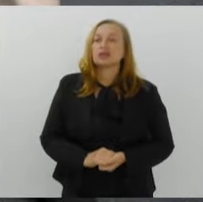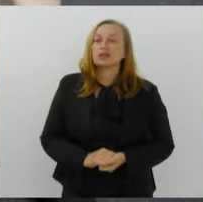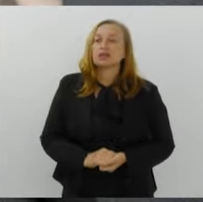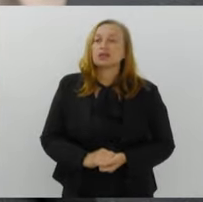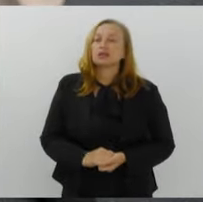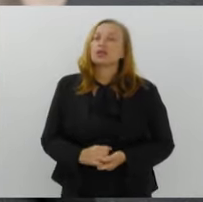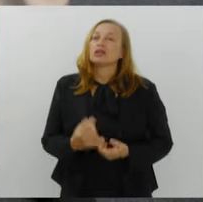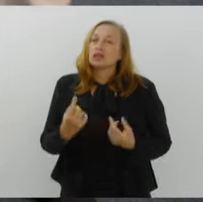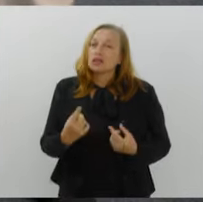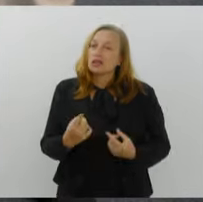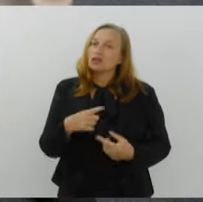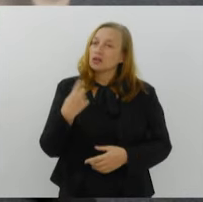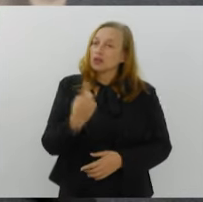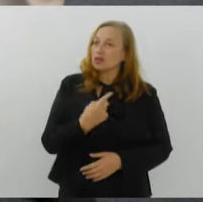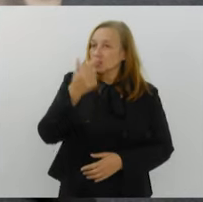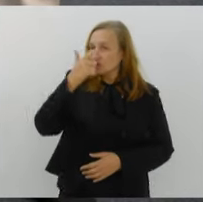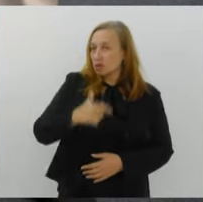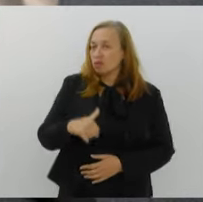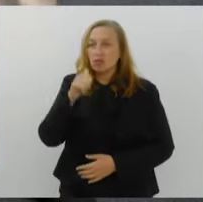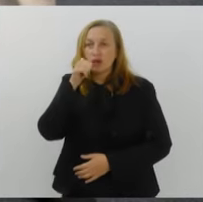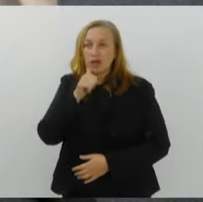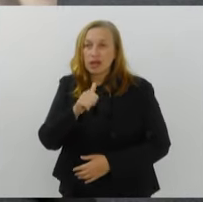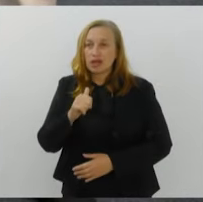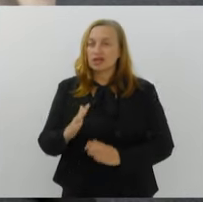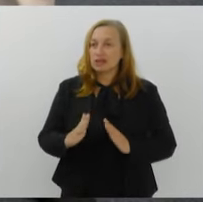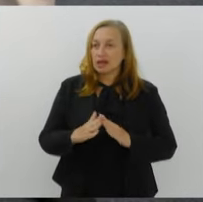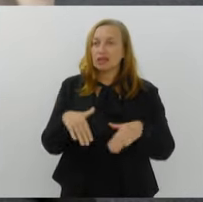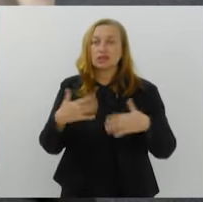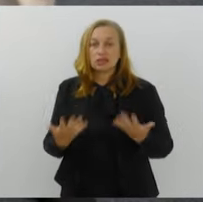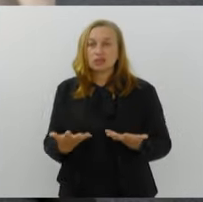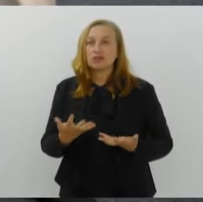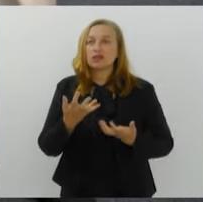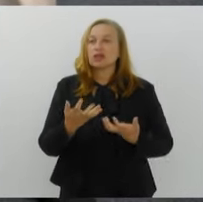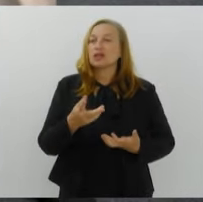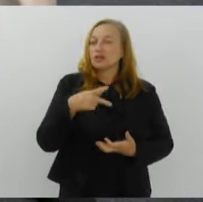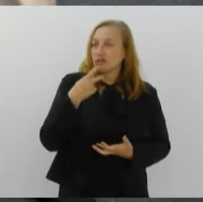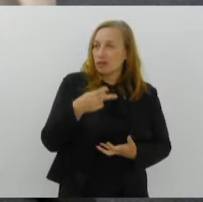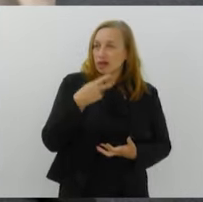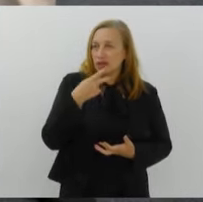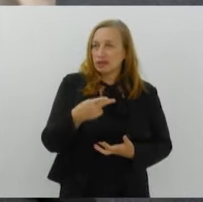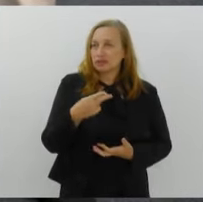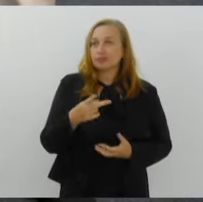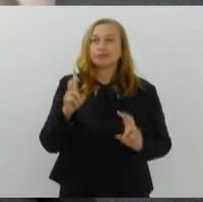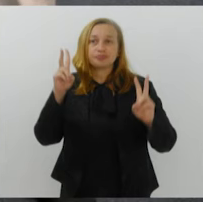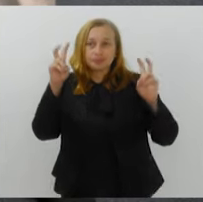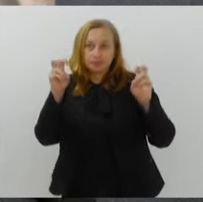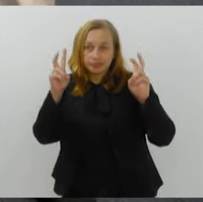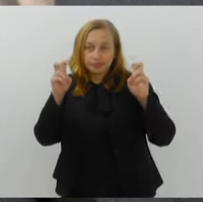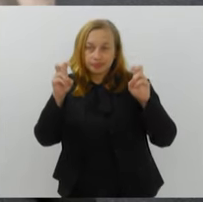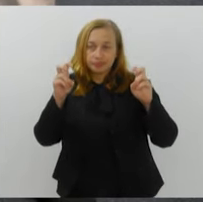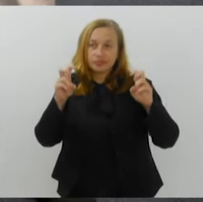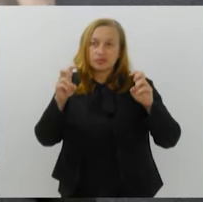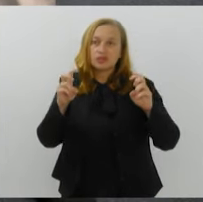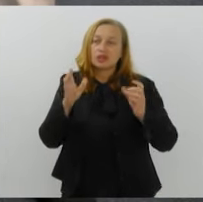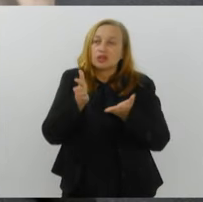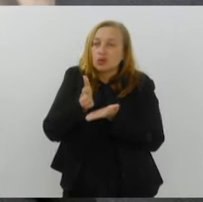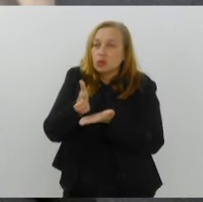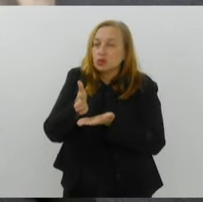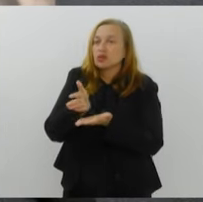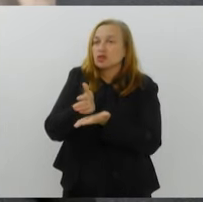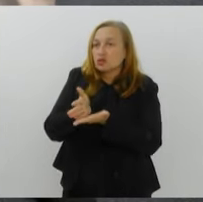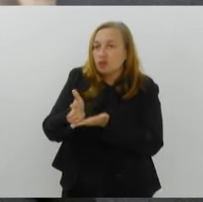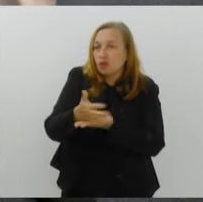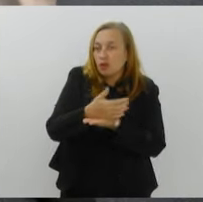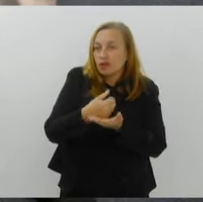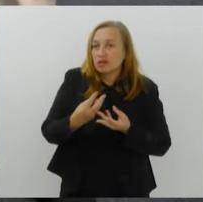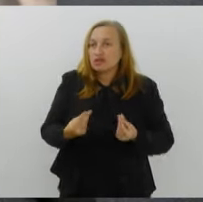enquanto mulher, enquanto humanas aqui nessa casa. Então, eu queria ressaltar essa questão dos dados sensíveis e também